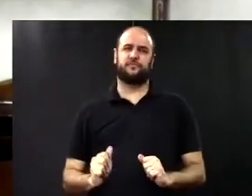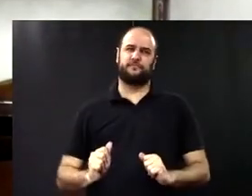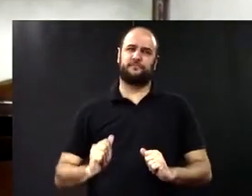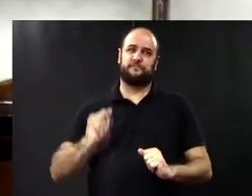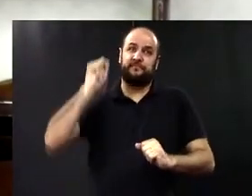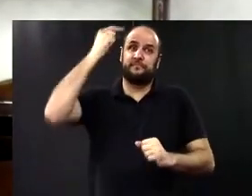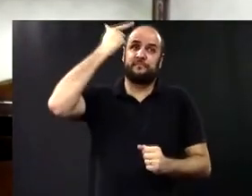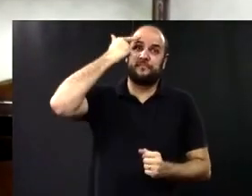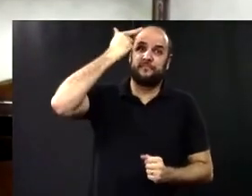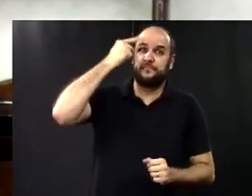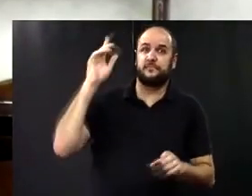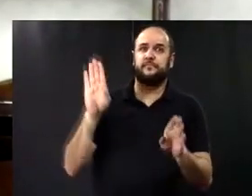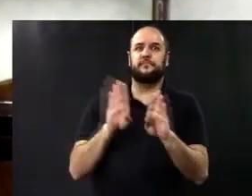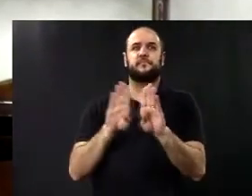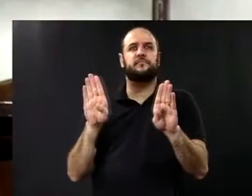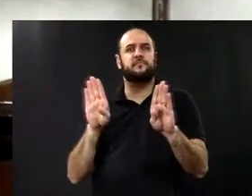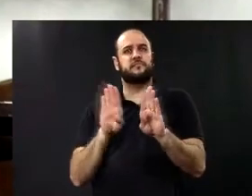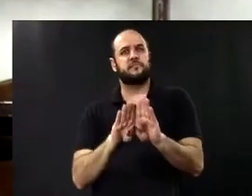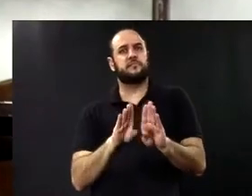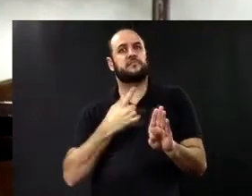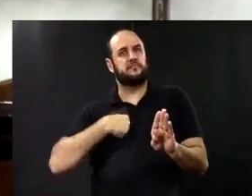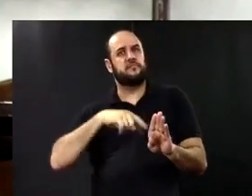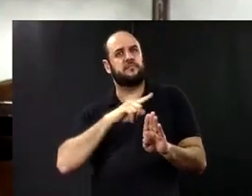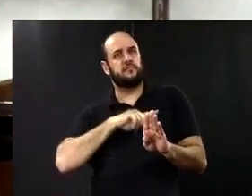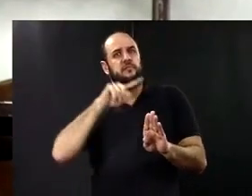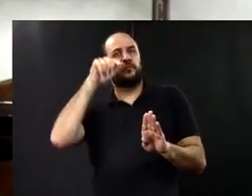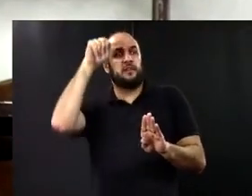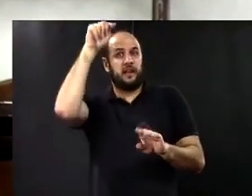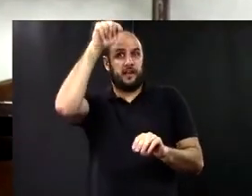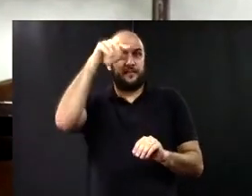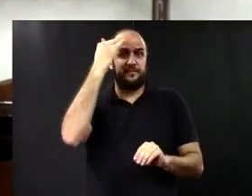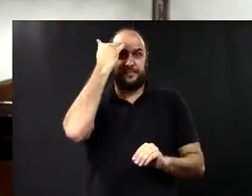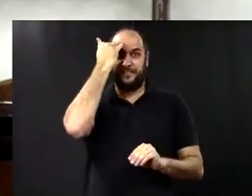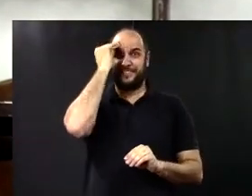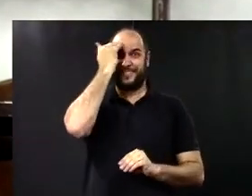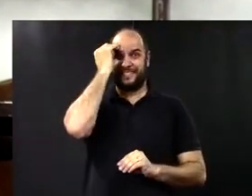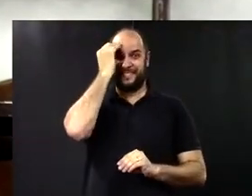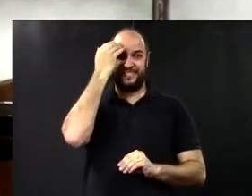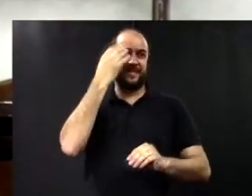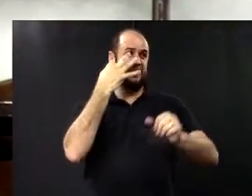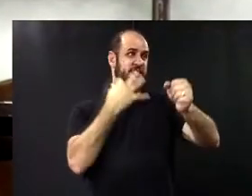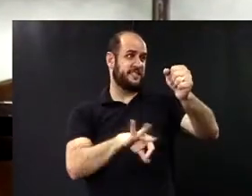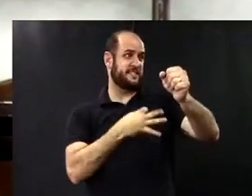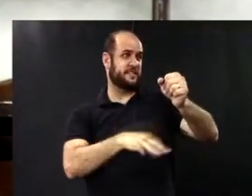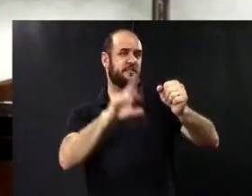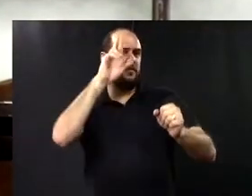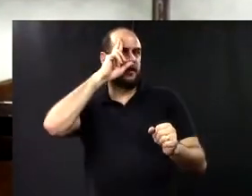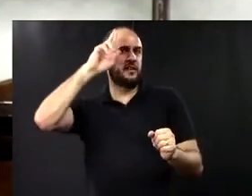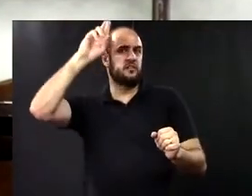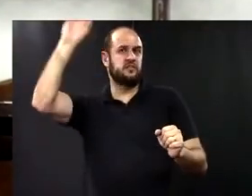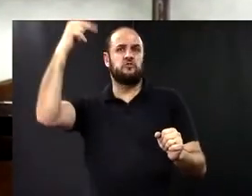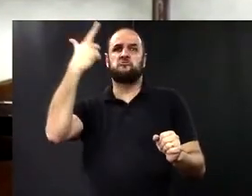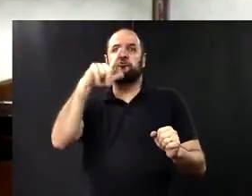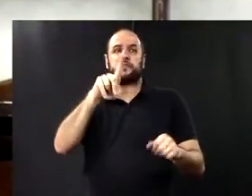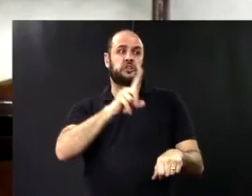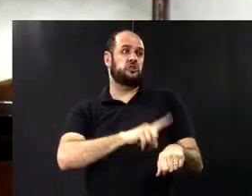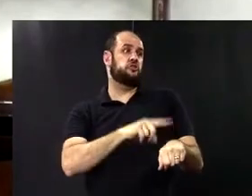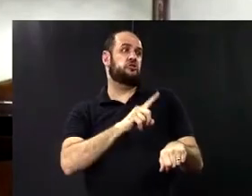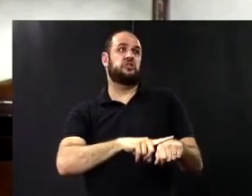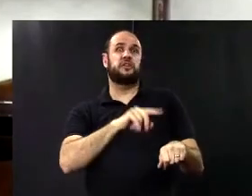Pensando também no tempo, nós podemos aqui concluir que essas disciplinas não têm dia nem hora marcada